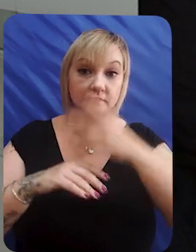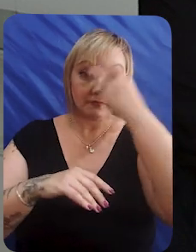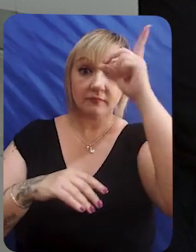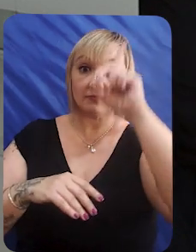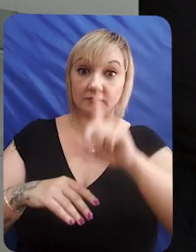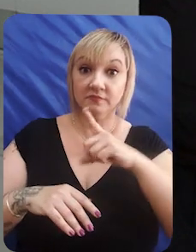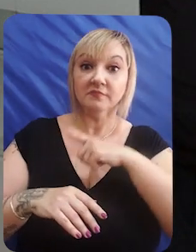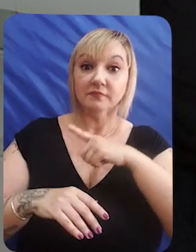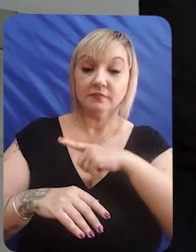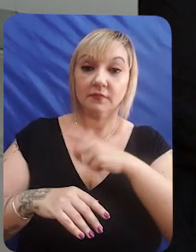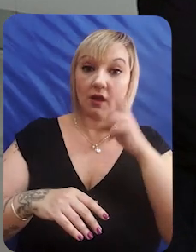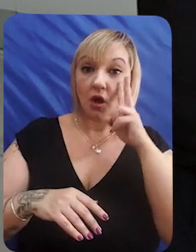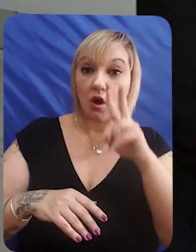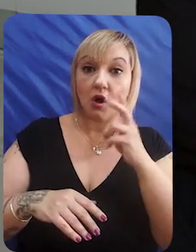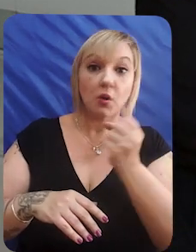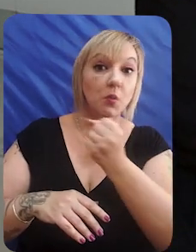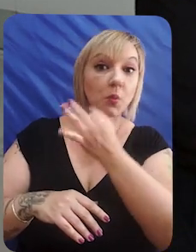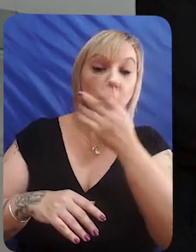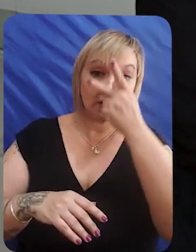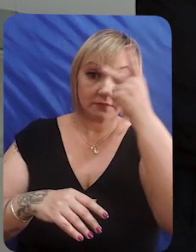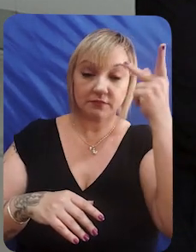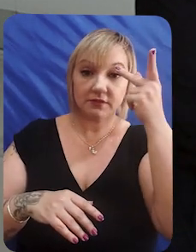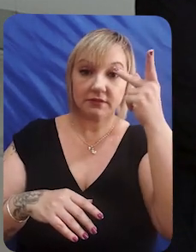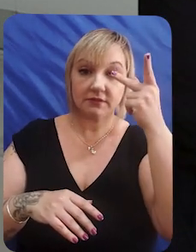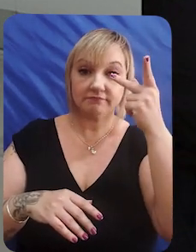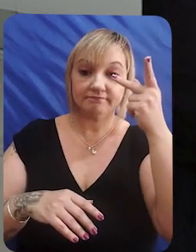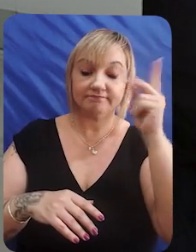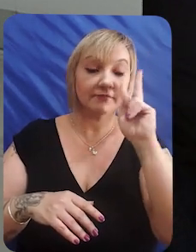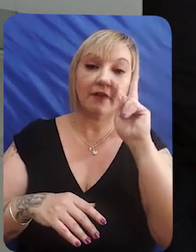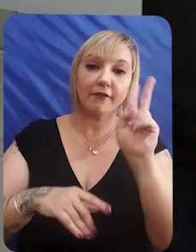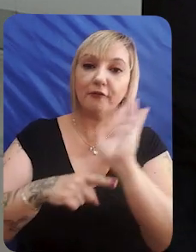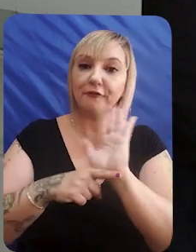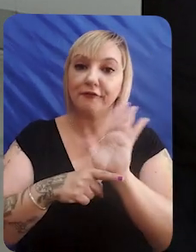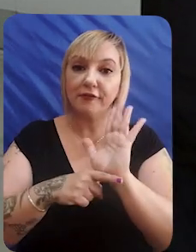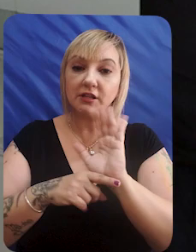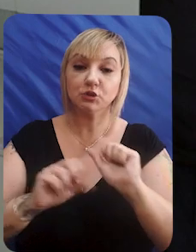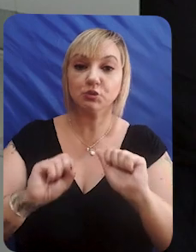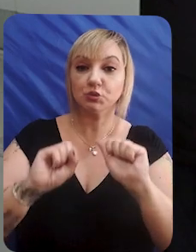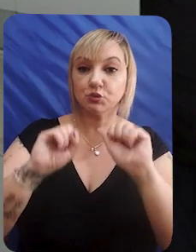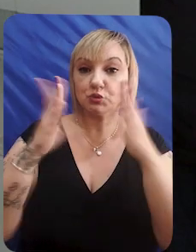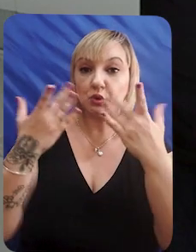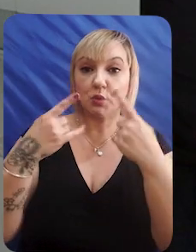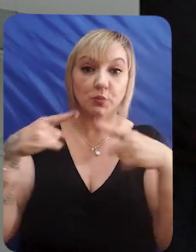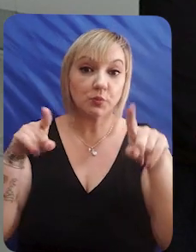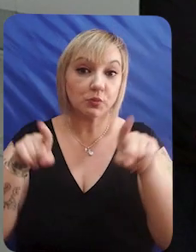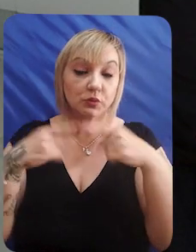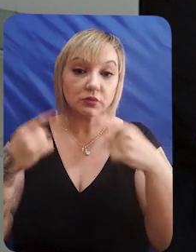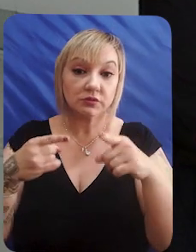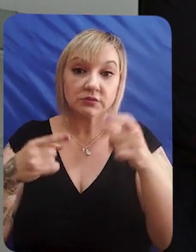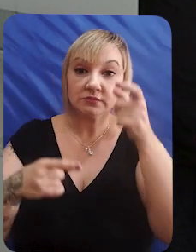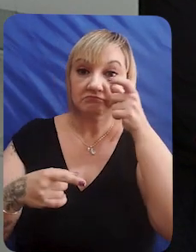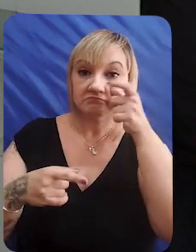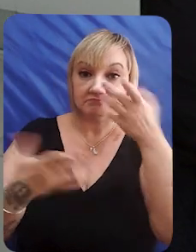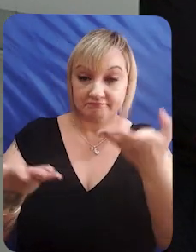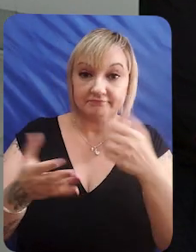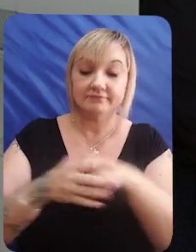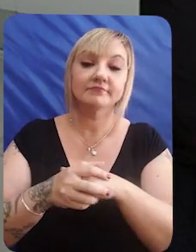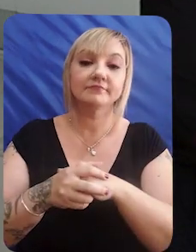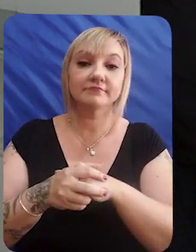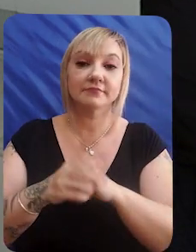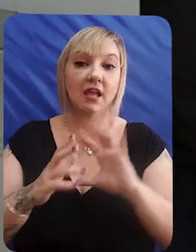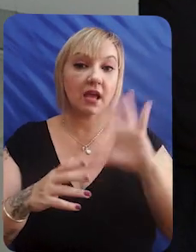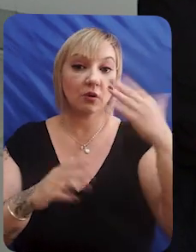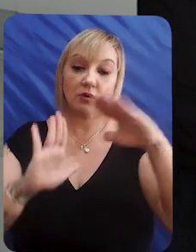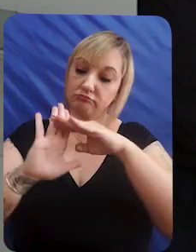direito, né? Olha quanta gente deixando de assistir um filme, deixando de ouvir um show, ouvir uma música, de entender o que está acontecendo. Né,